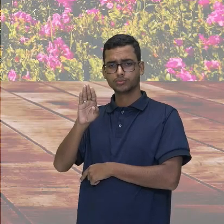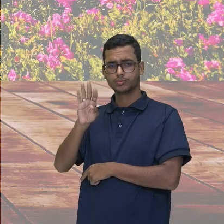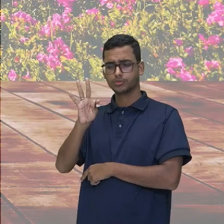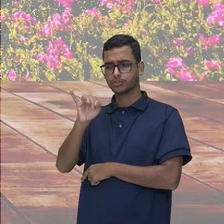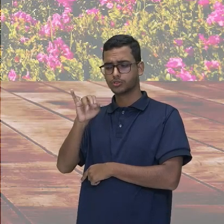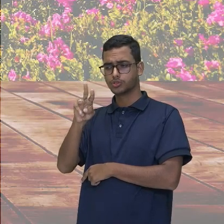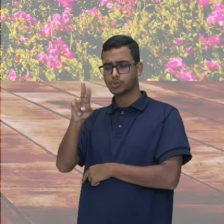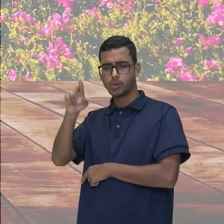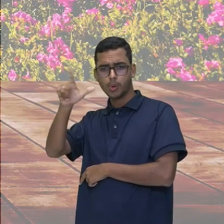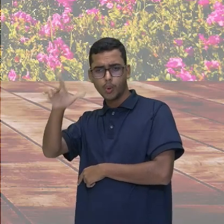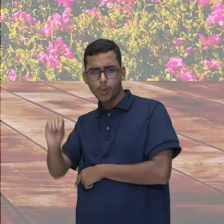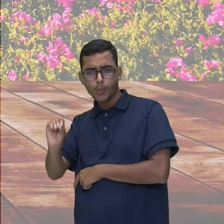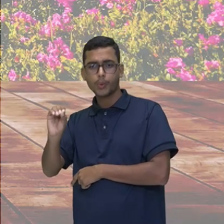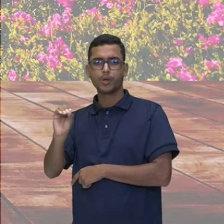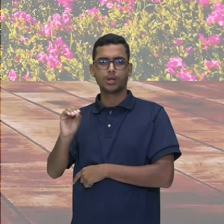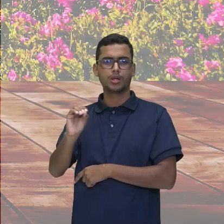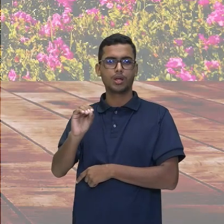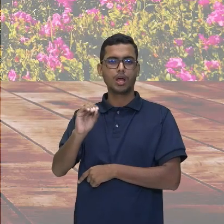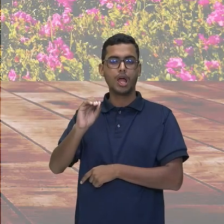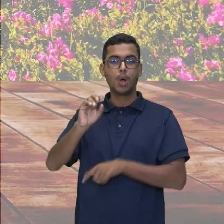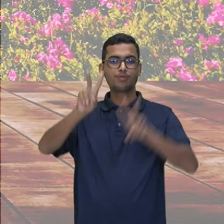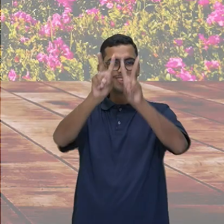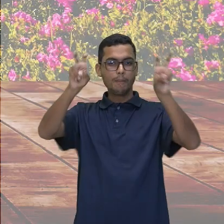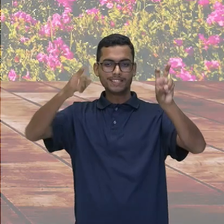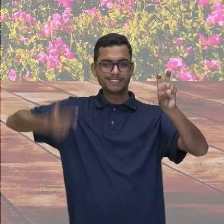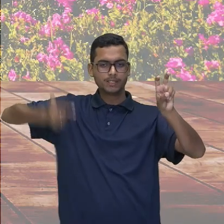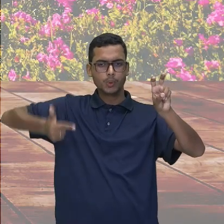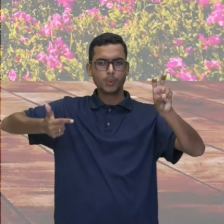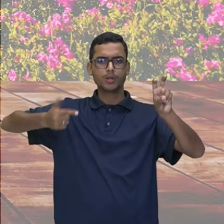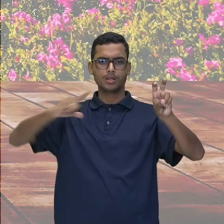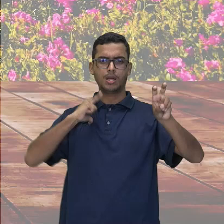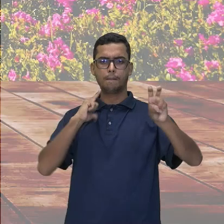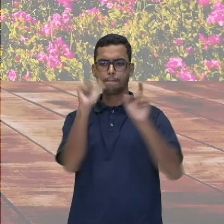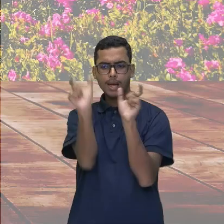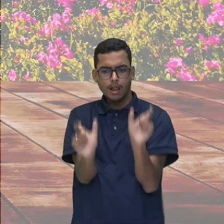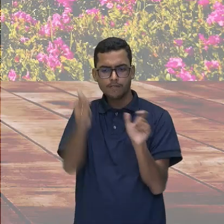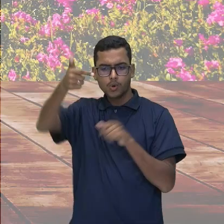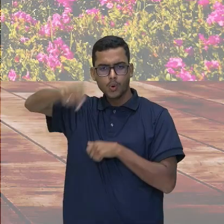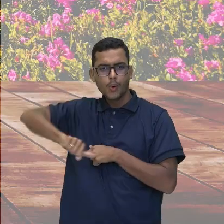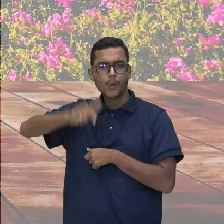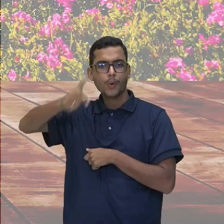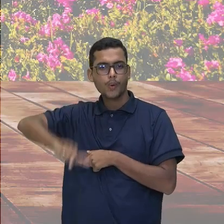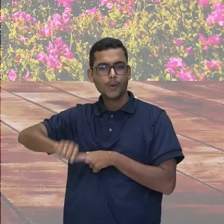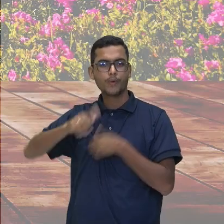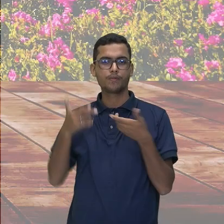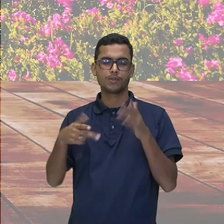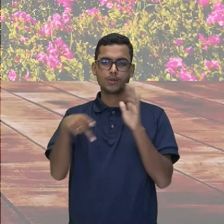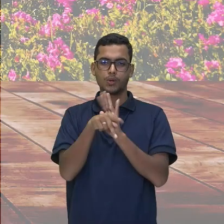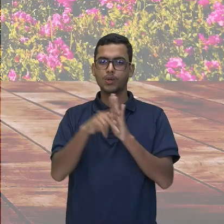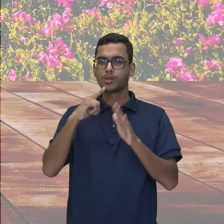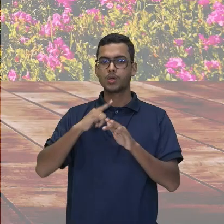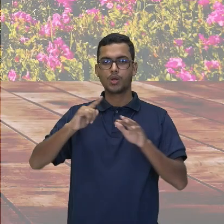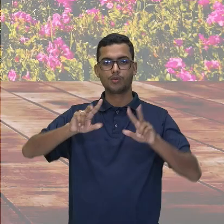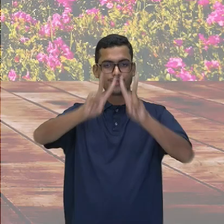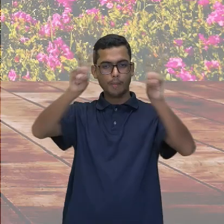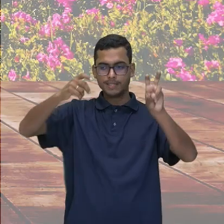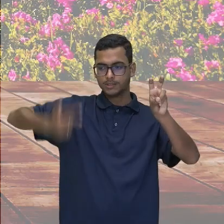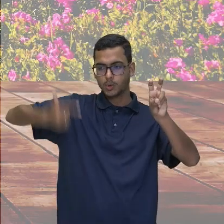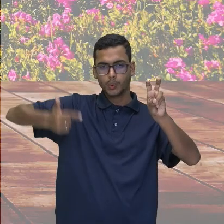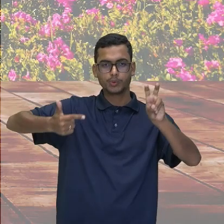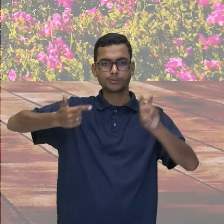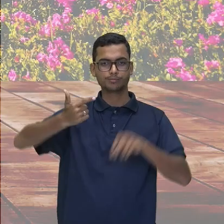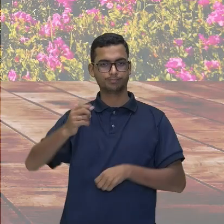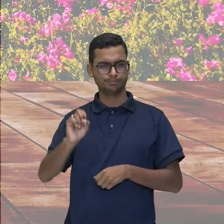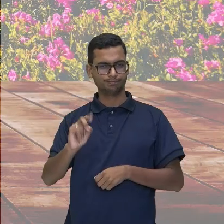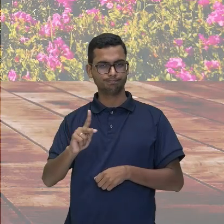mais sobre o título. Você pode observar que vai ter palavras repetidas aí, tanto no título quanto no subtítulo,